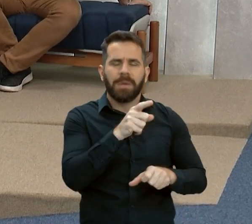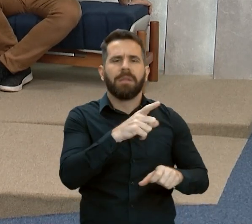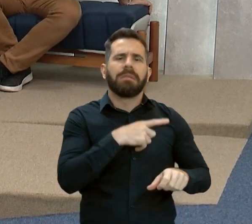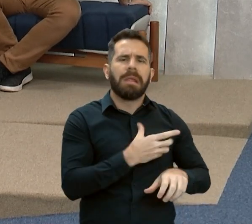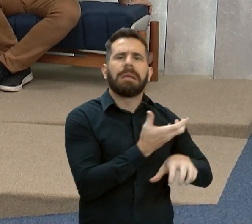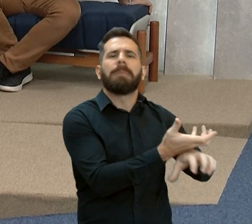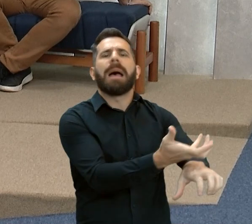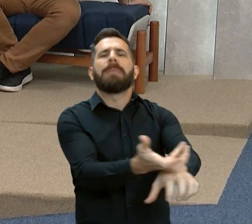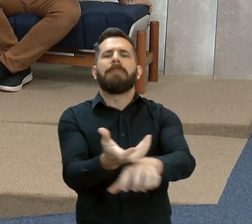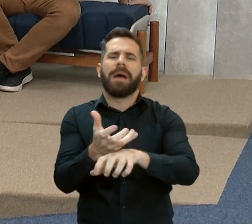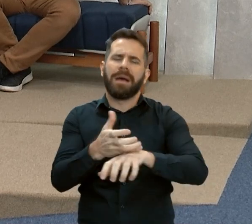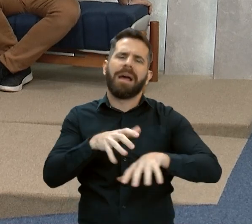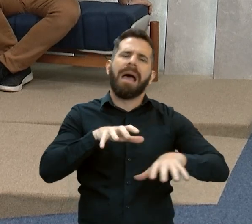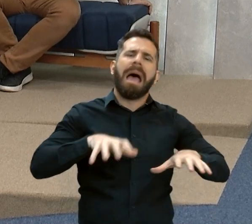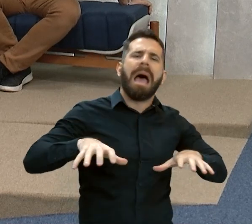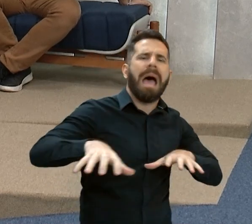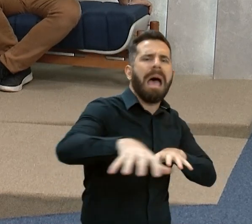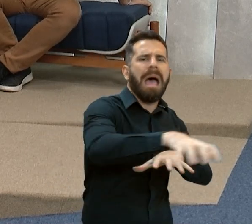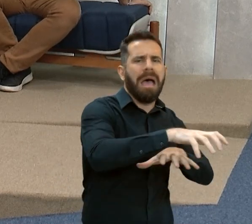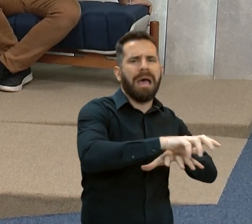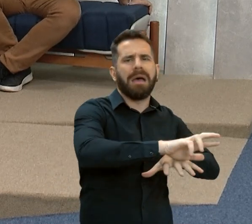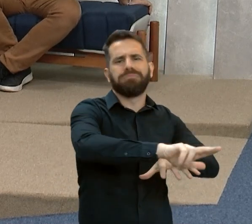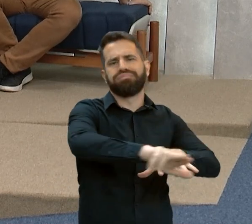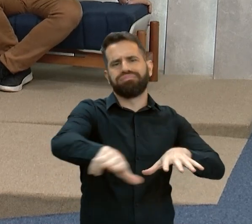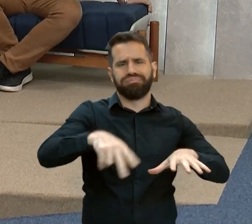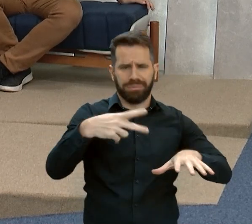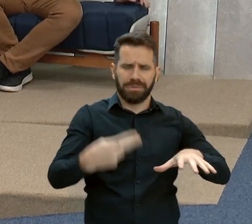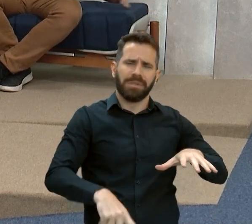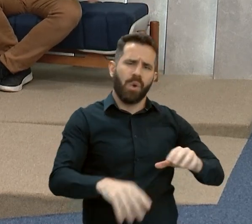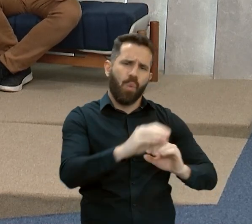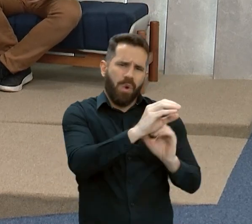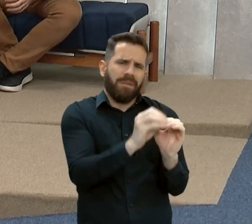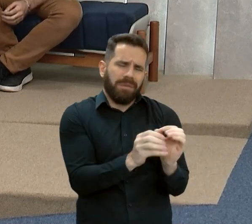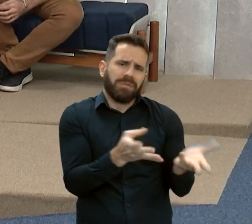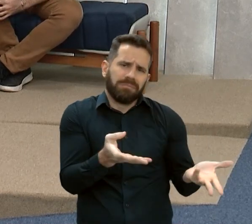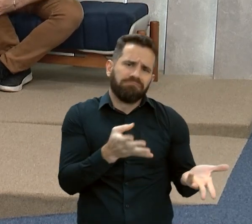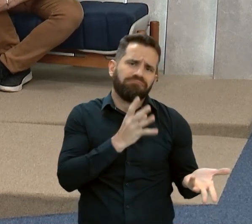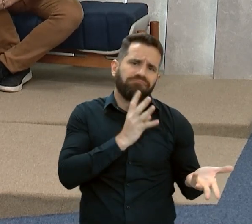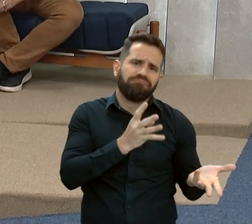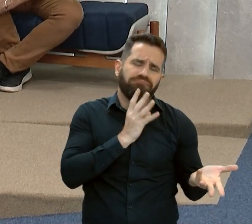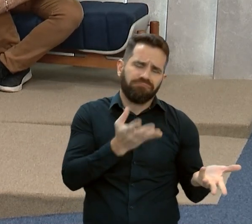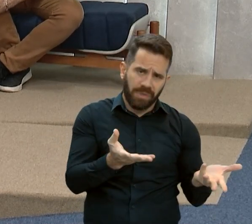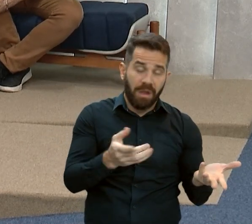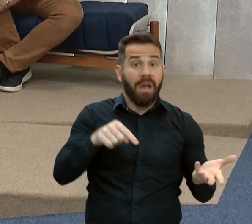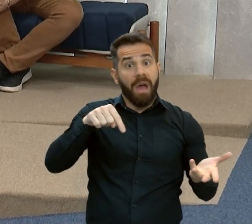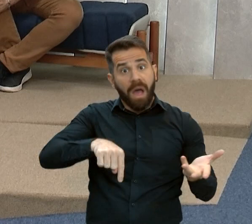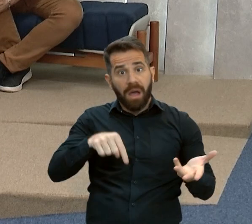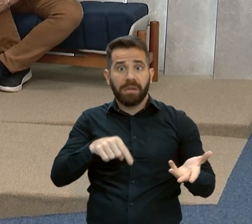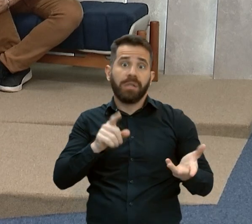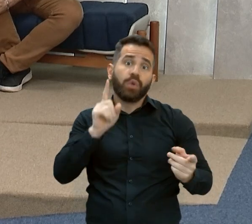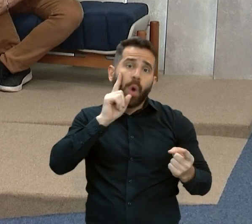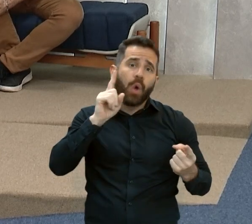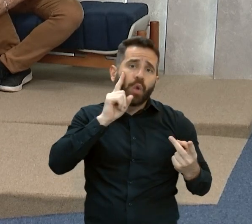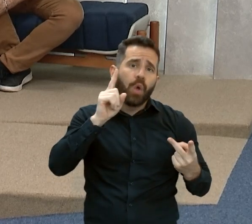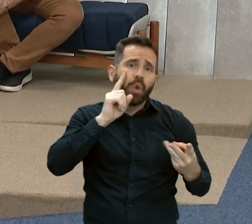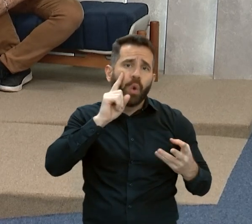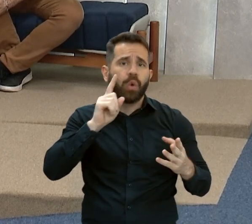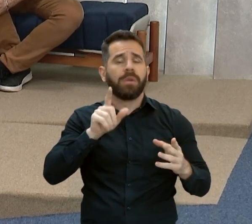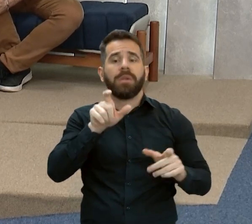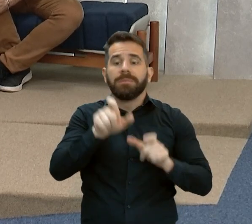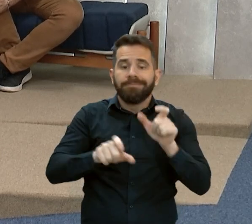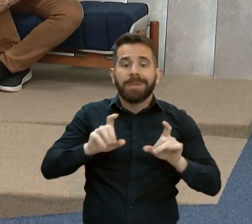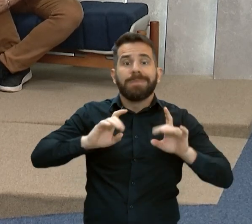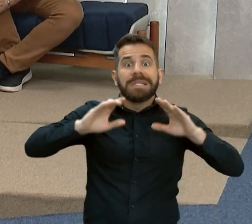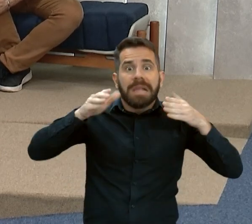existe essa troca de conhecimentos, né? Nós estamos aqui o tempo inteiro com especialistas. Qual que é a visão do senhor